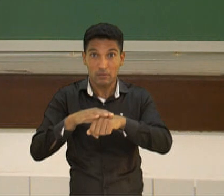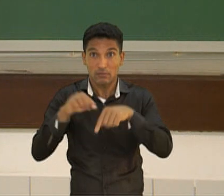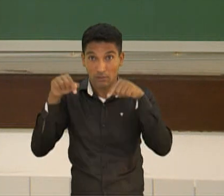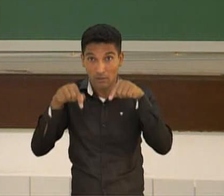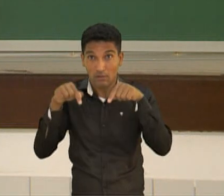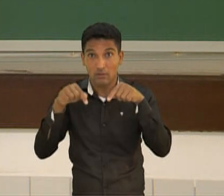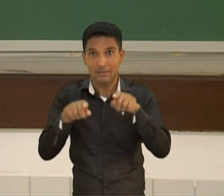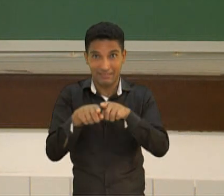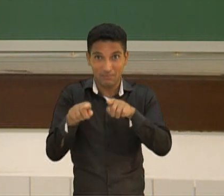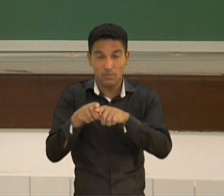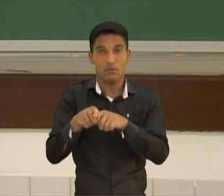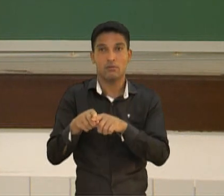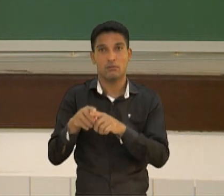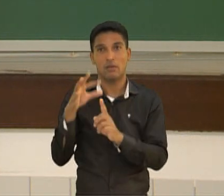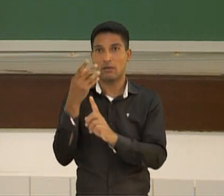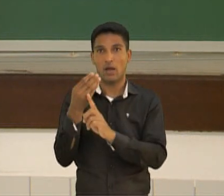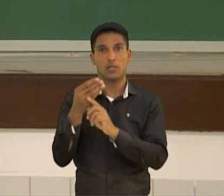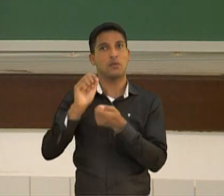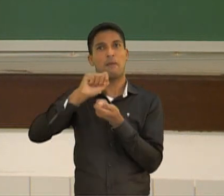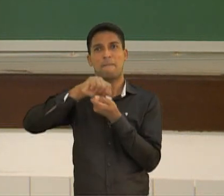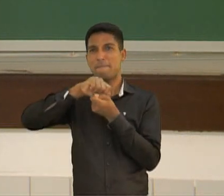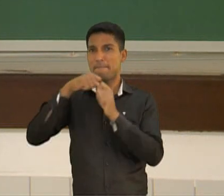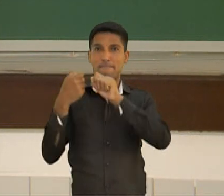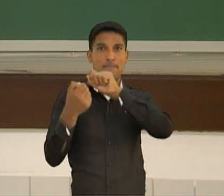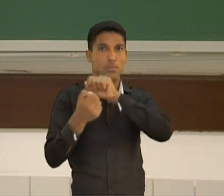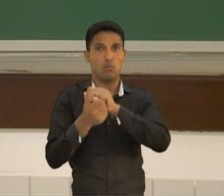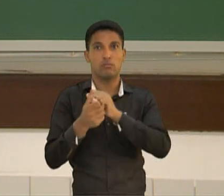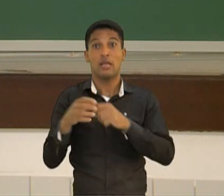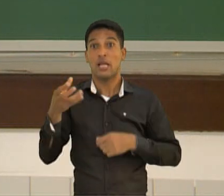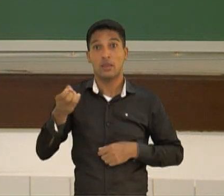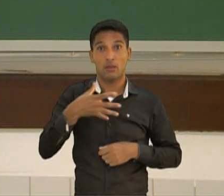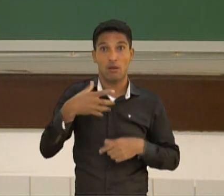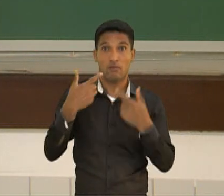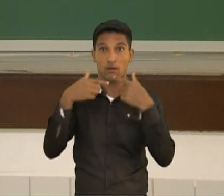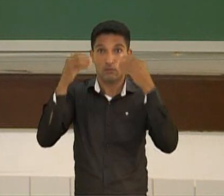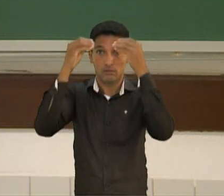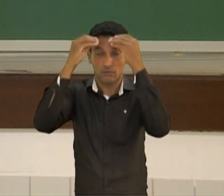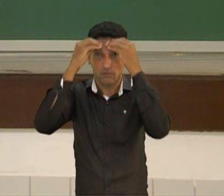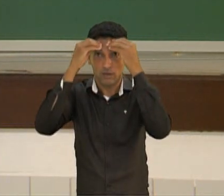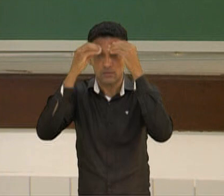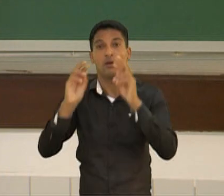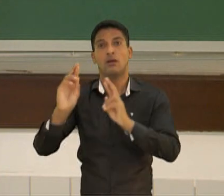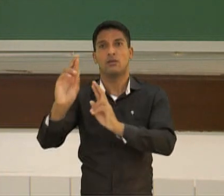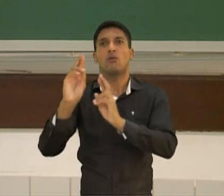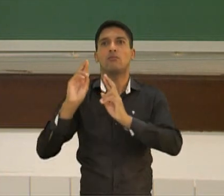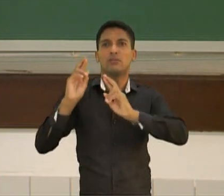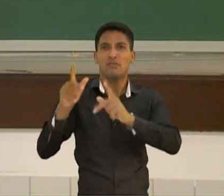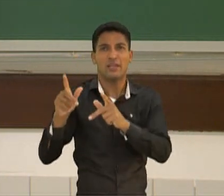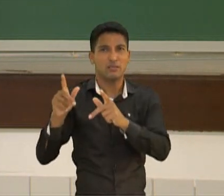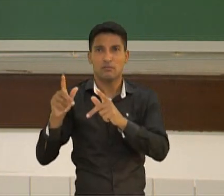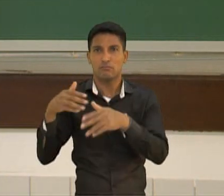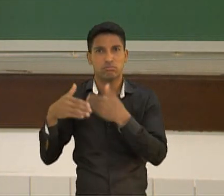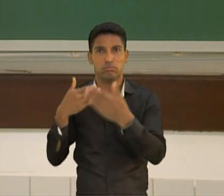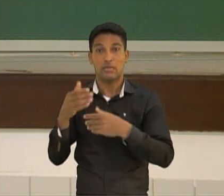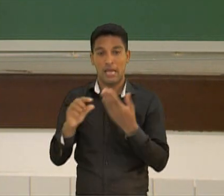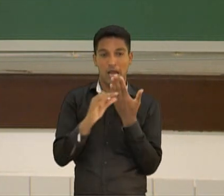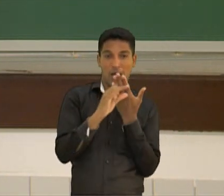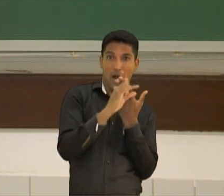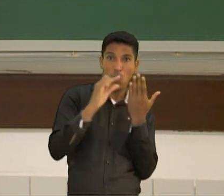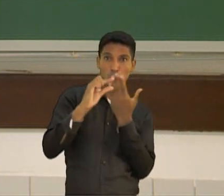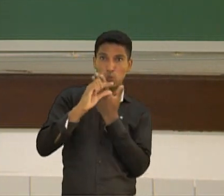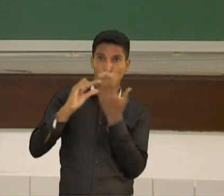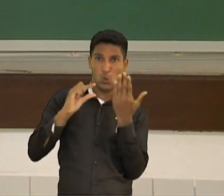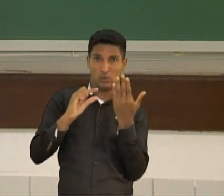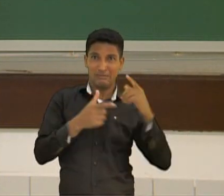exemplo, processos artísticos diferentes. Então, é a partir desse momento que os artistas, eles se despregam